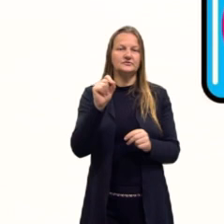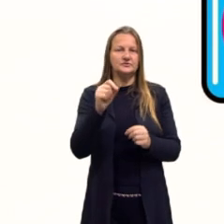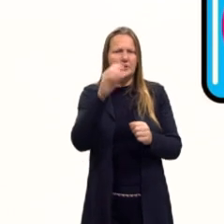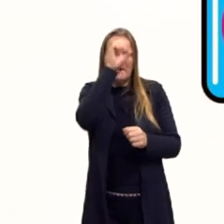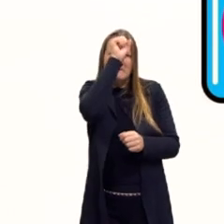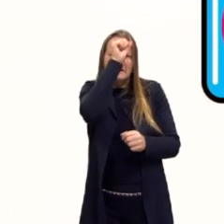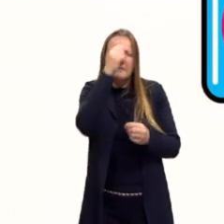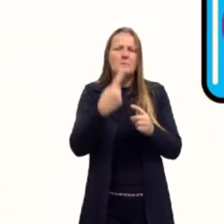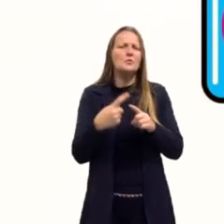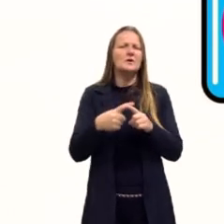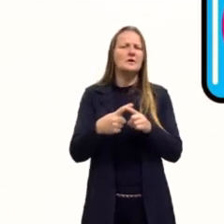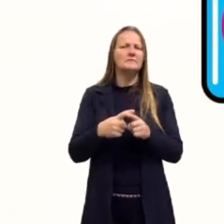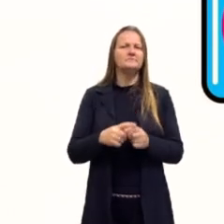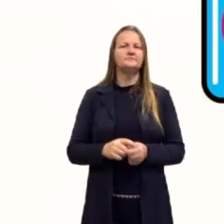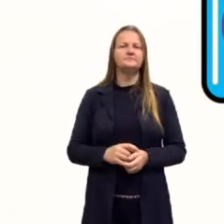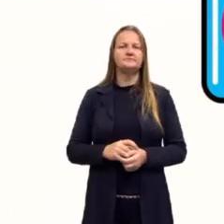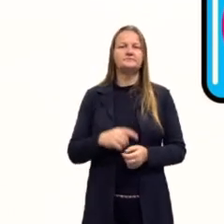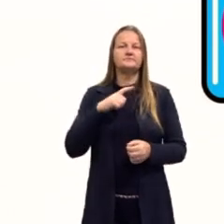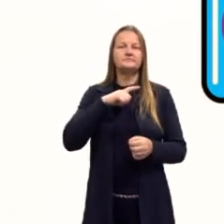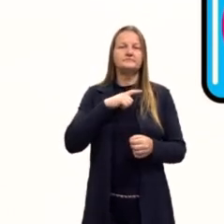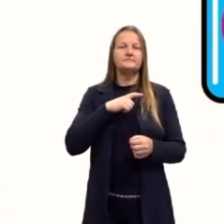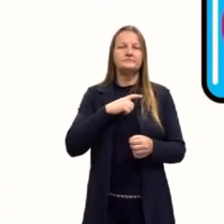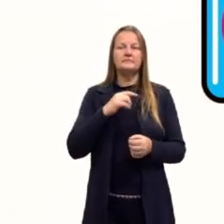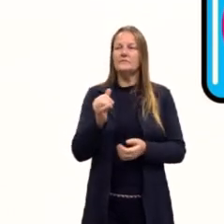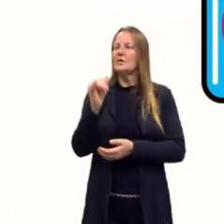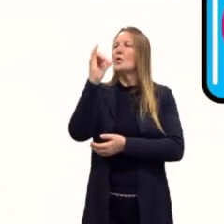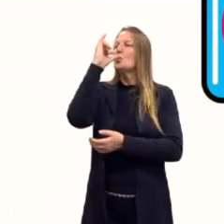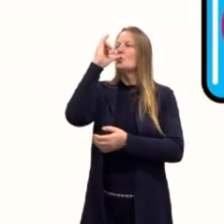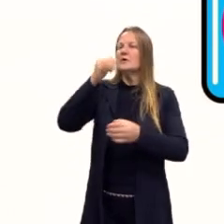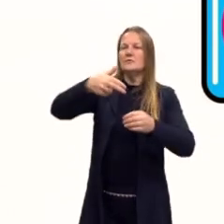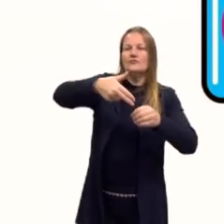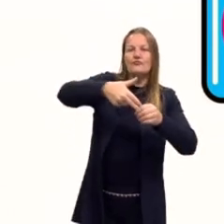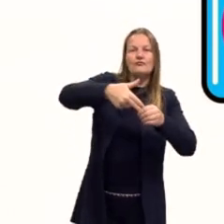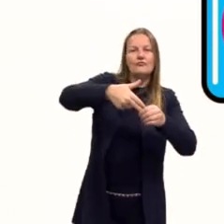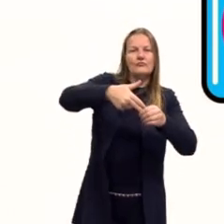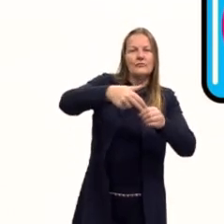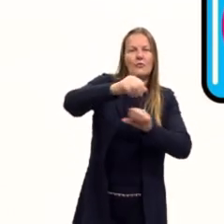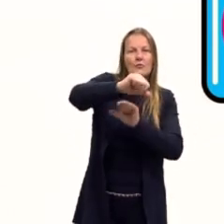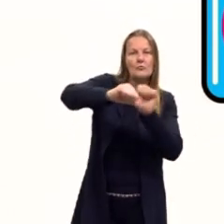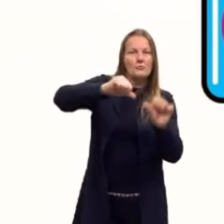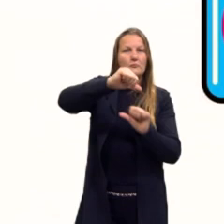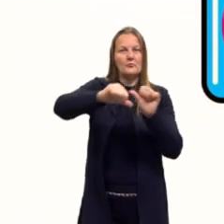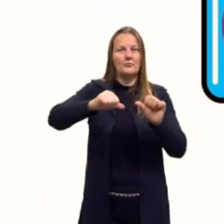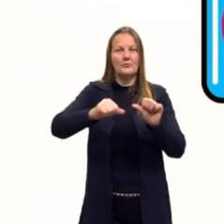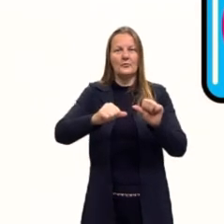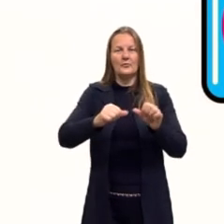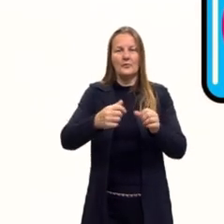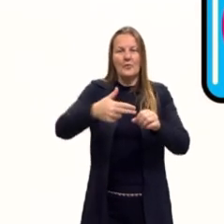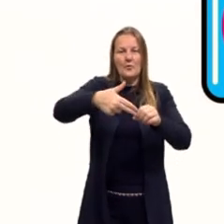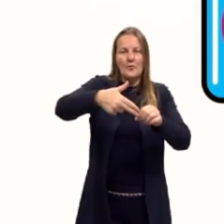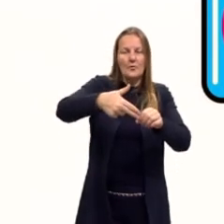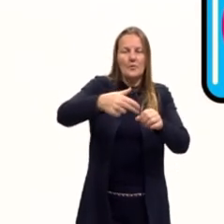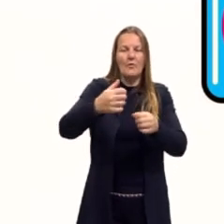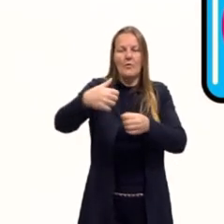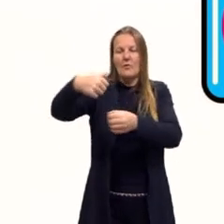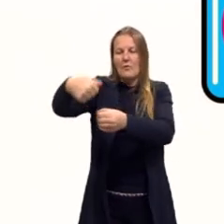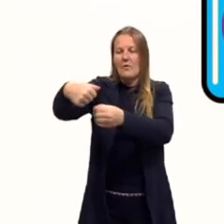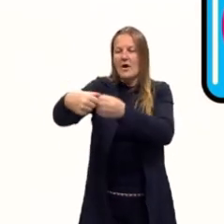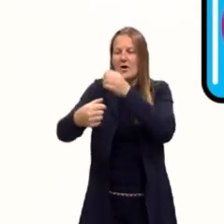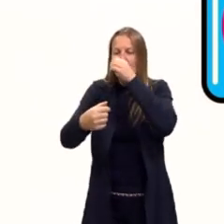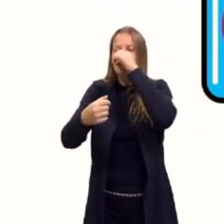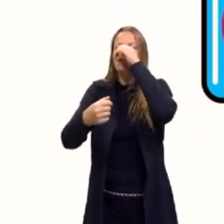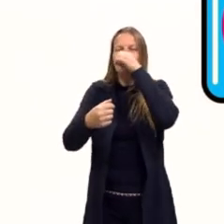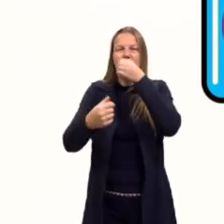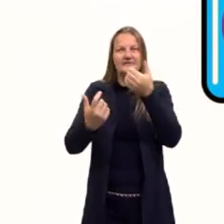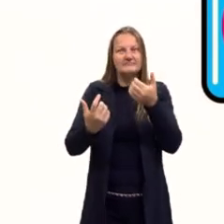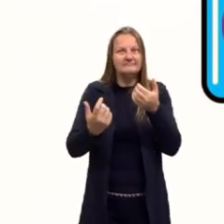porque que eu não posso botar um álcool da bebida no meu carro e por que que eu não posso consumir o álcool em gel ou a